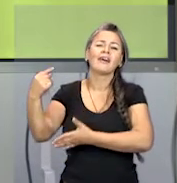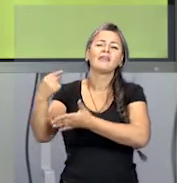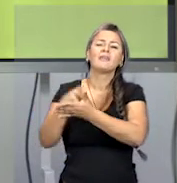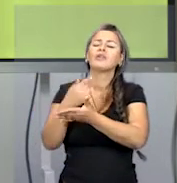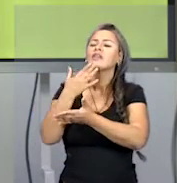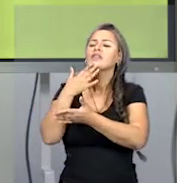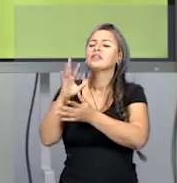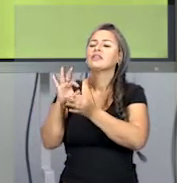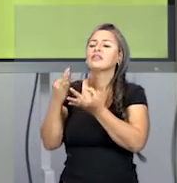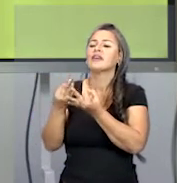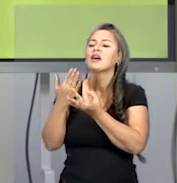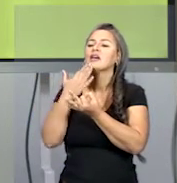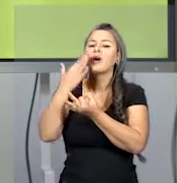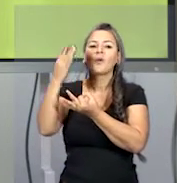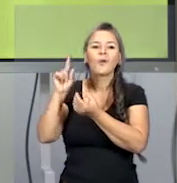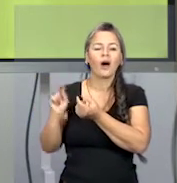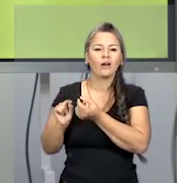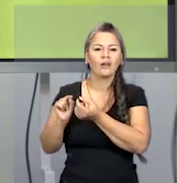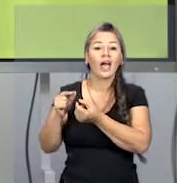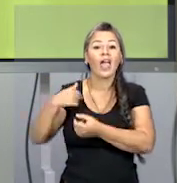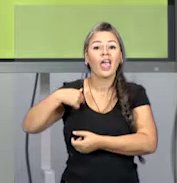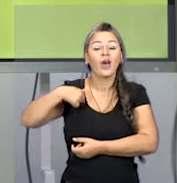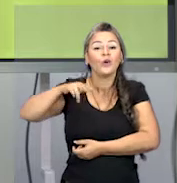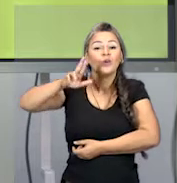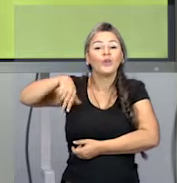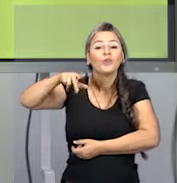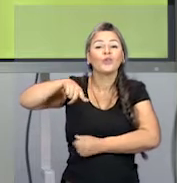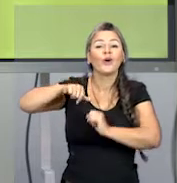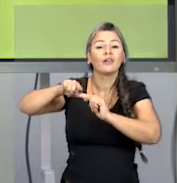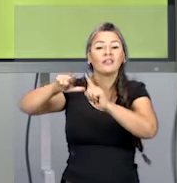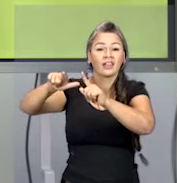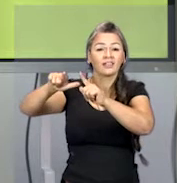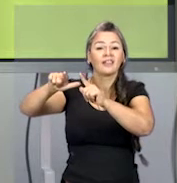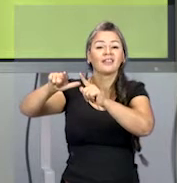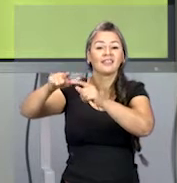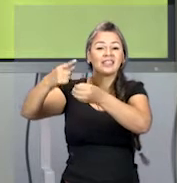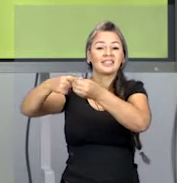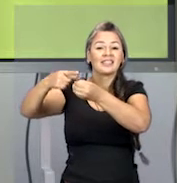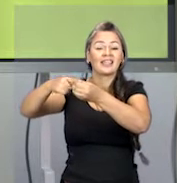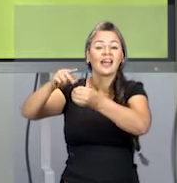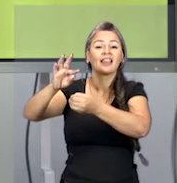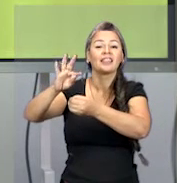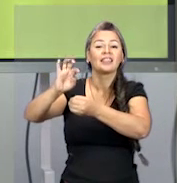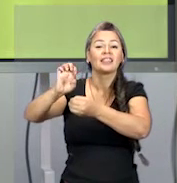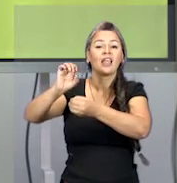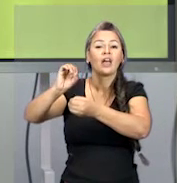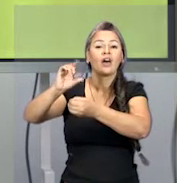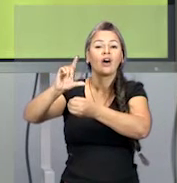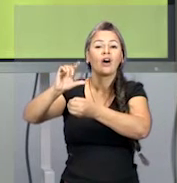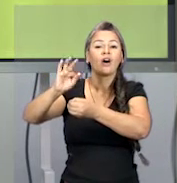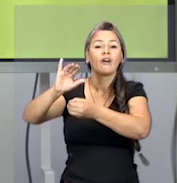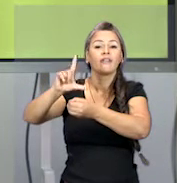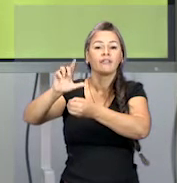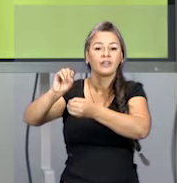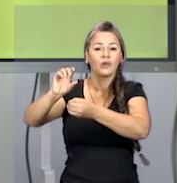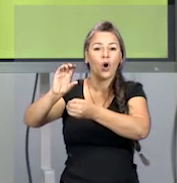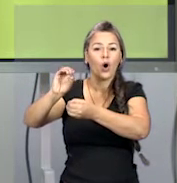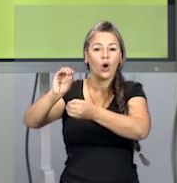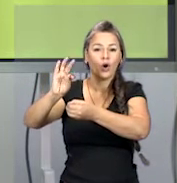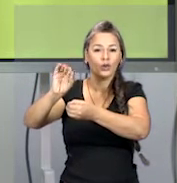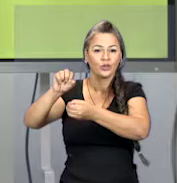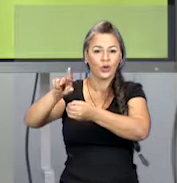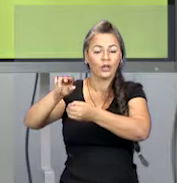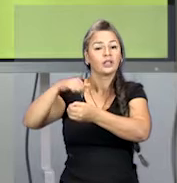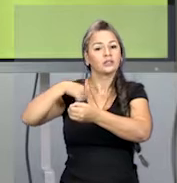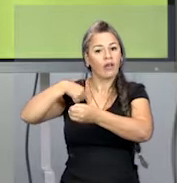próximo. Eu nunca fui em Teófilo Otoni, mas se eu falar que eu sou o neto da dona Neca, a cidade toda vai saber quem